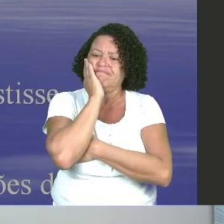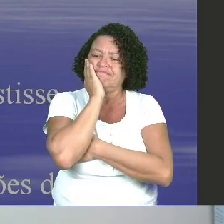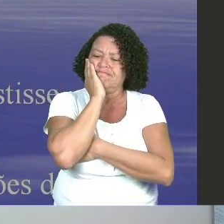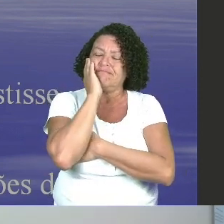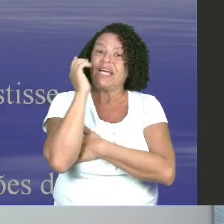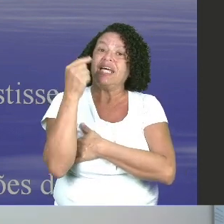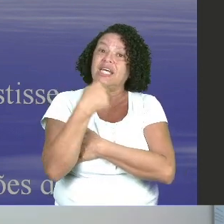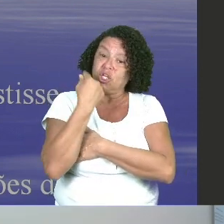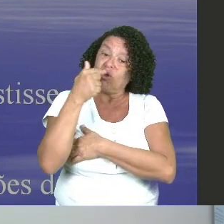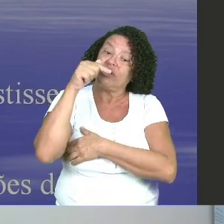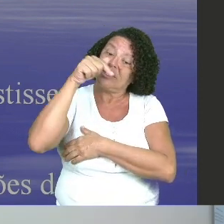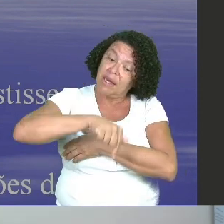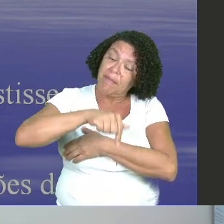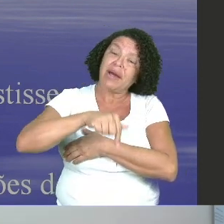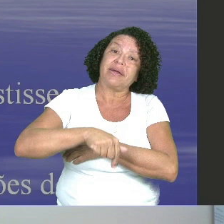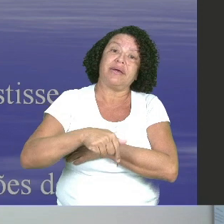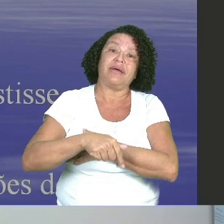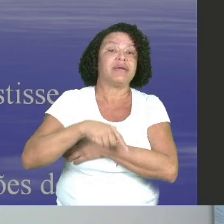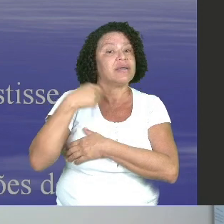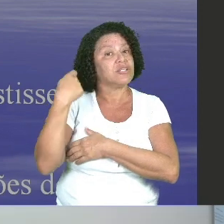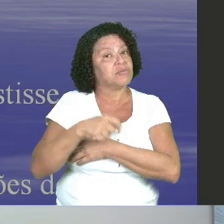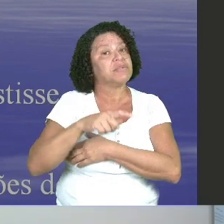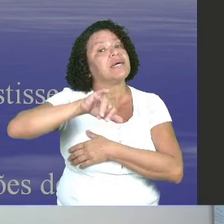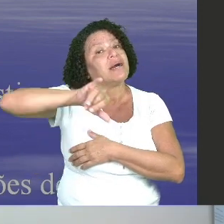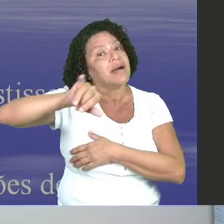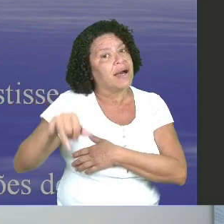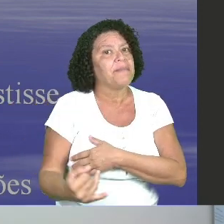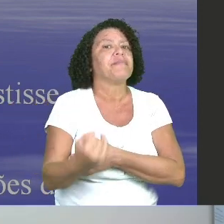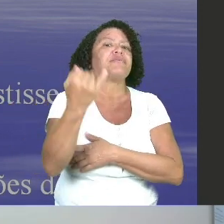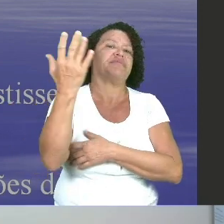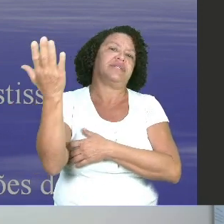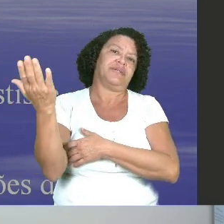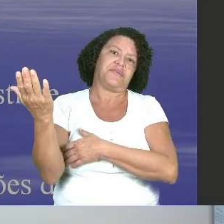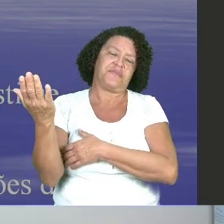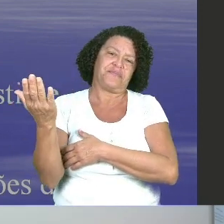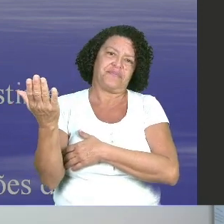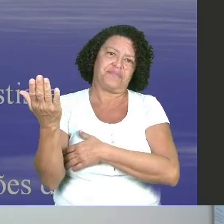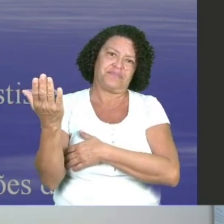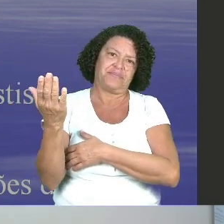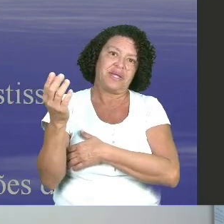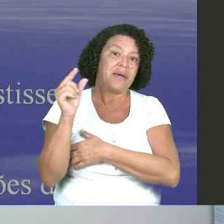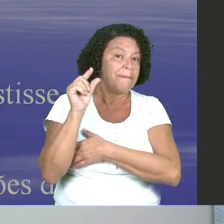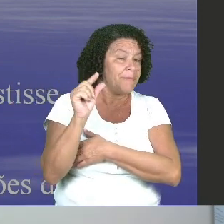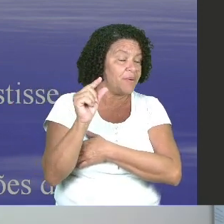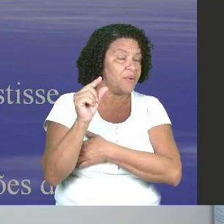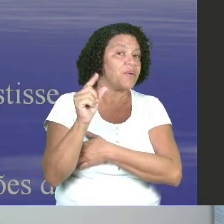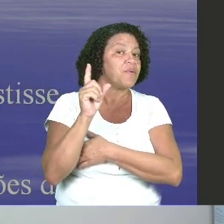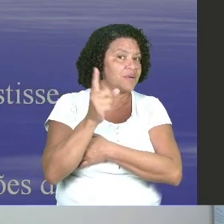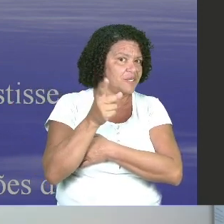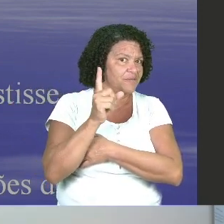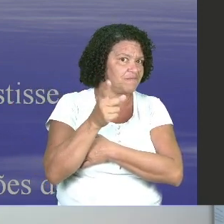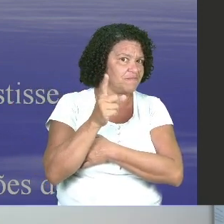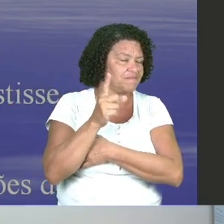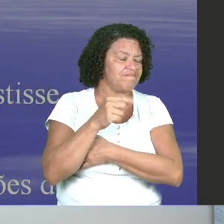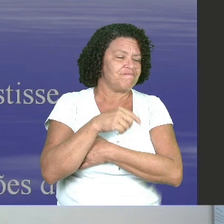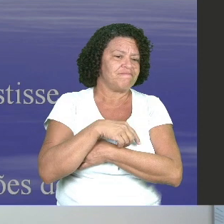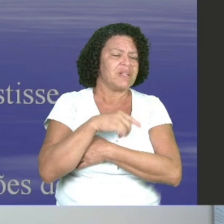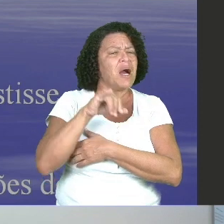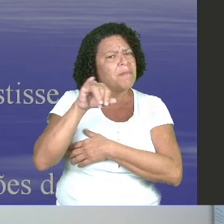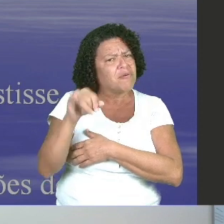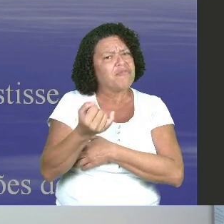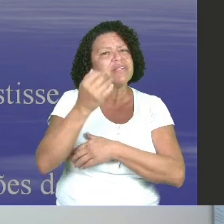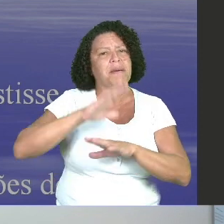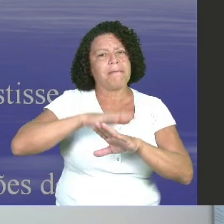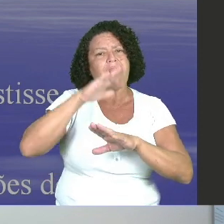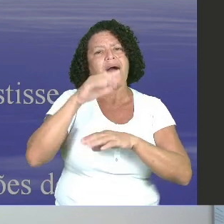já estamos aqui dentro e estamos aproveitando muito pouco. Aproveitemos esse momento